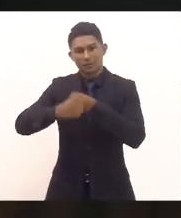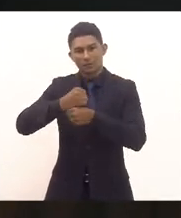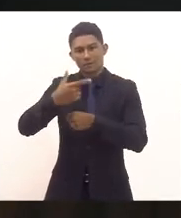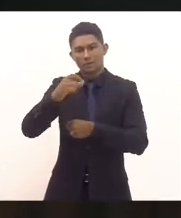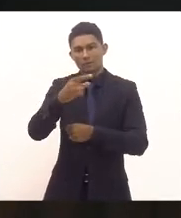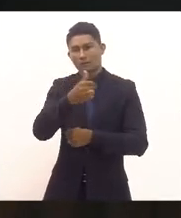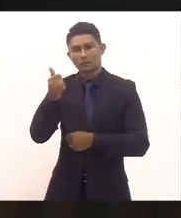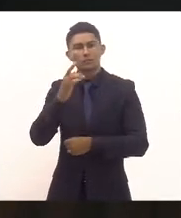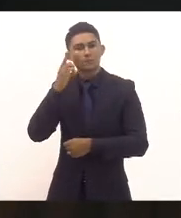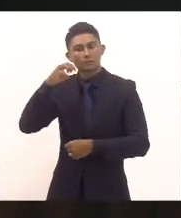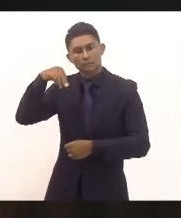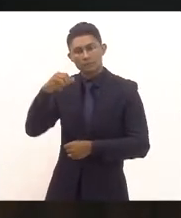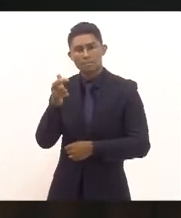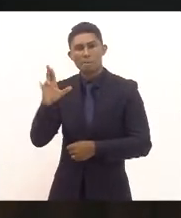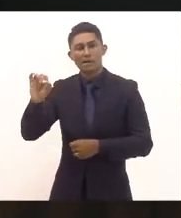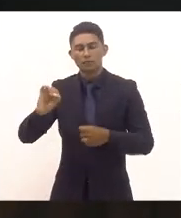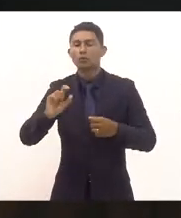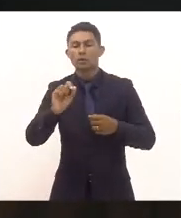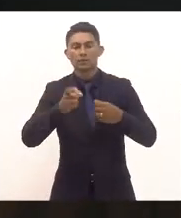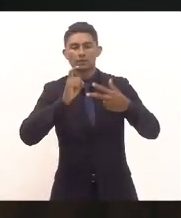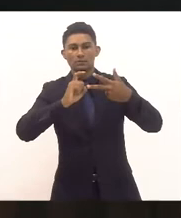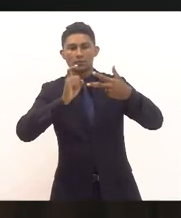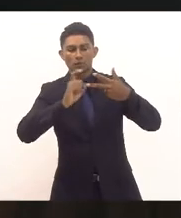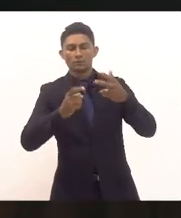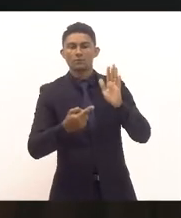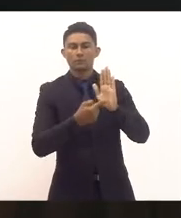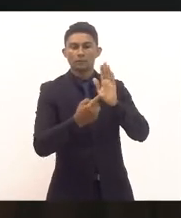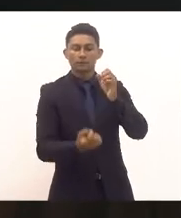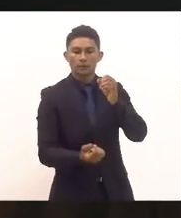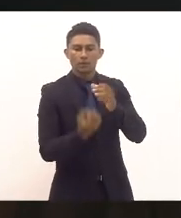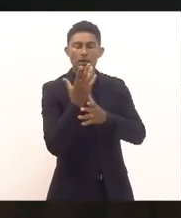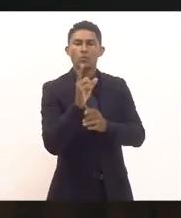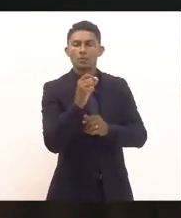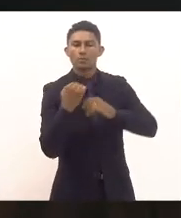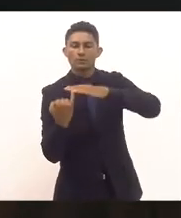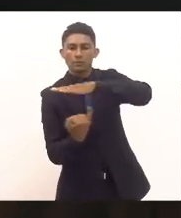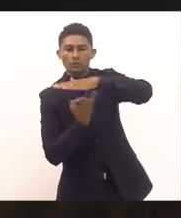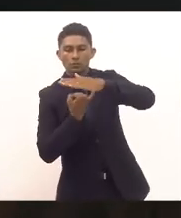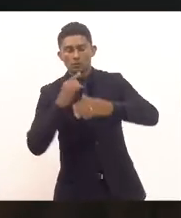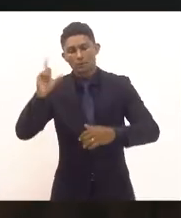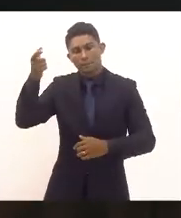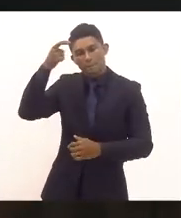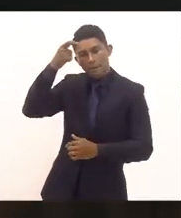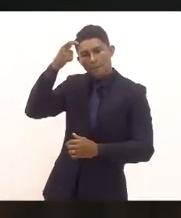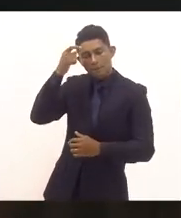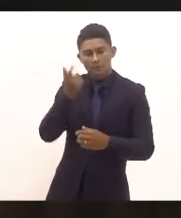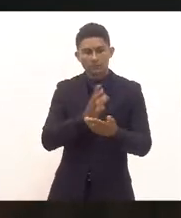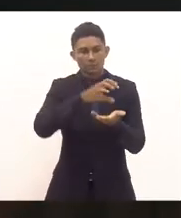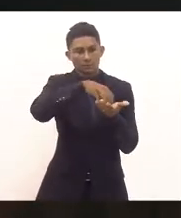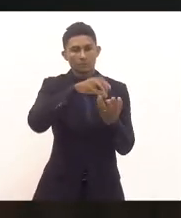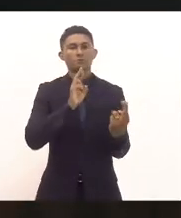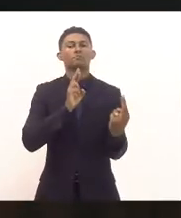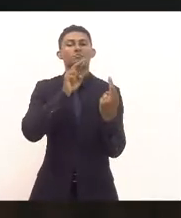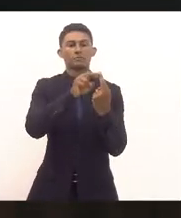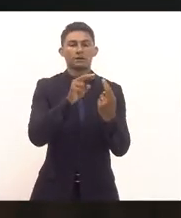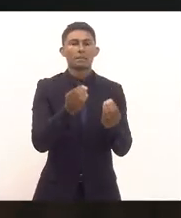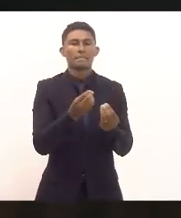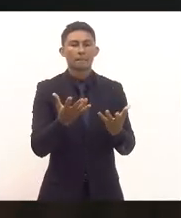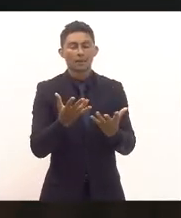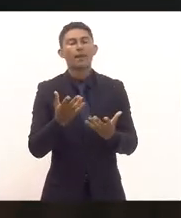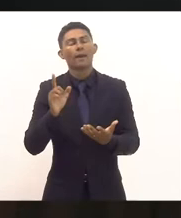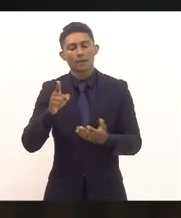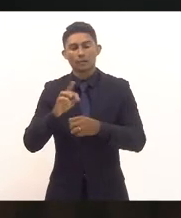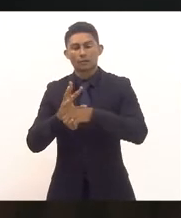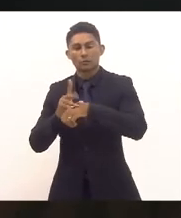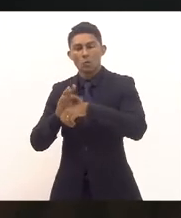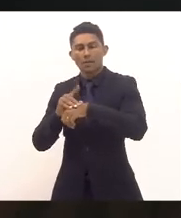Márcio canela que autoriza o poder executivo a criar o Instituto da memória como centro de referência especializada na prevenção e tratamento da doença